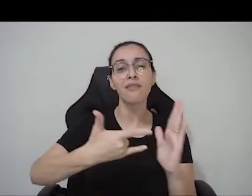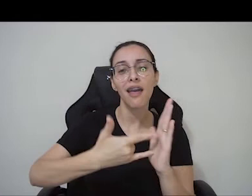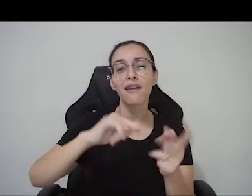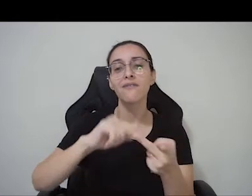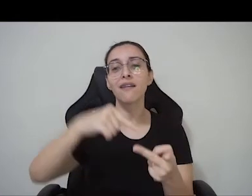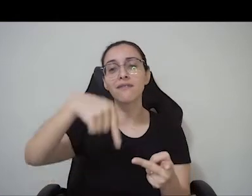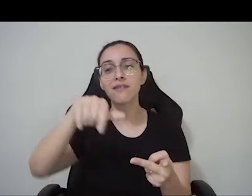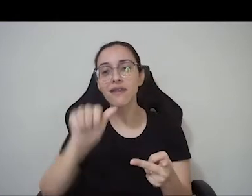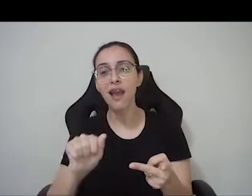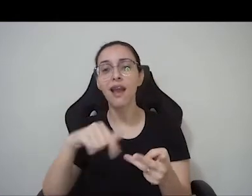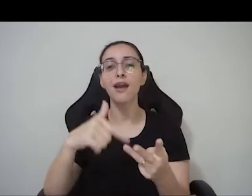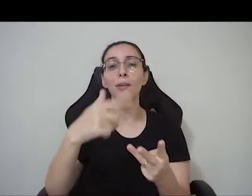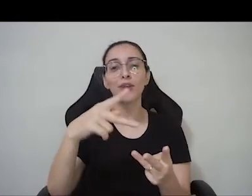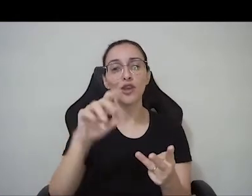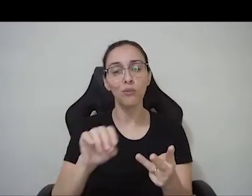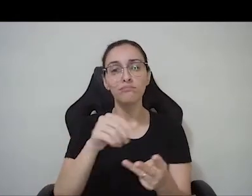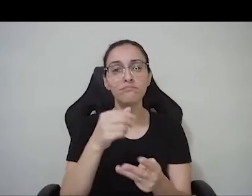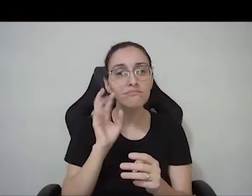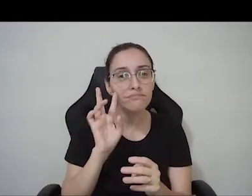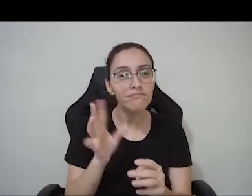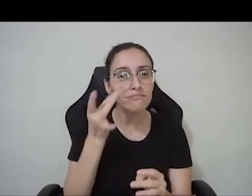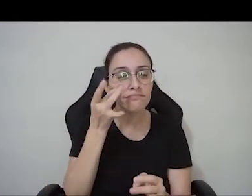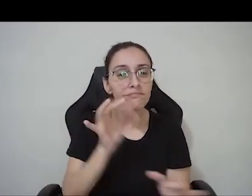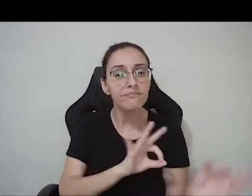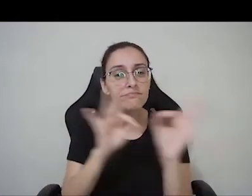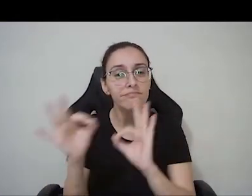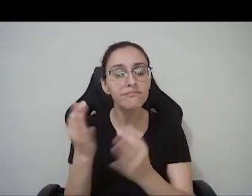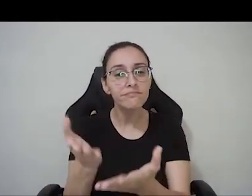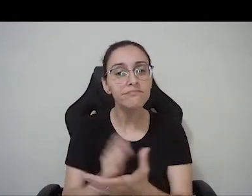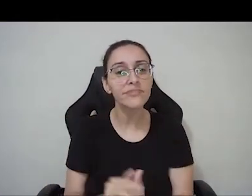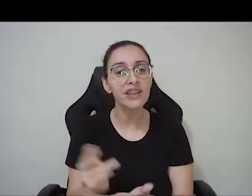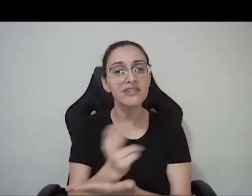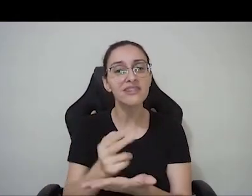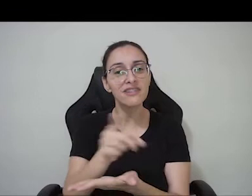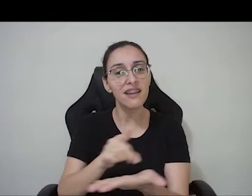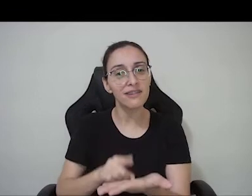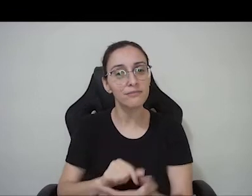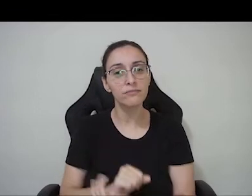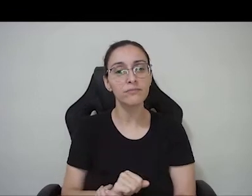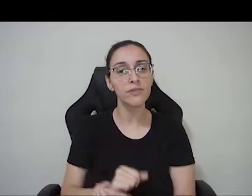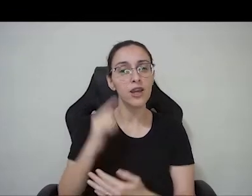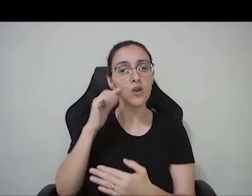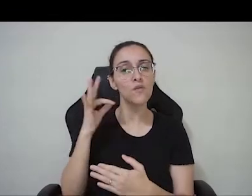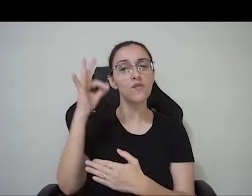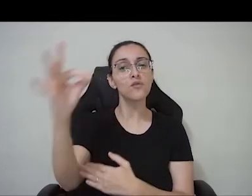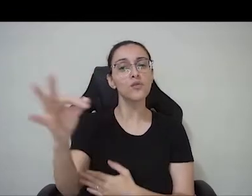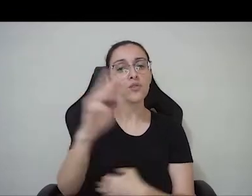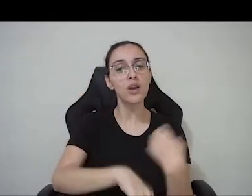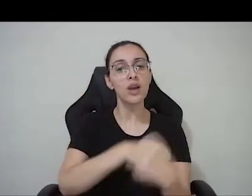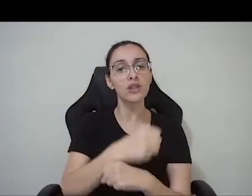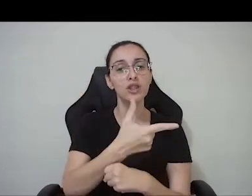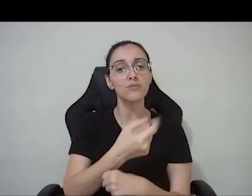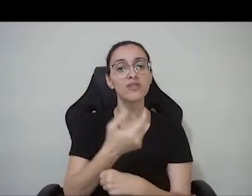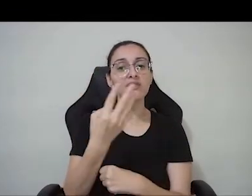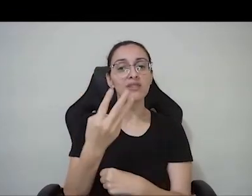estão aqui assistindo. Designers também. A projeção para 2030 é um aumento de 30%